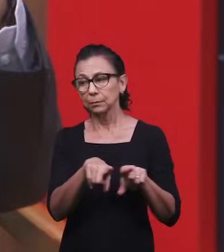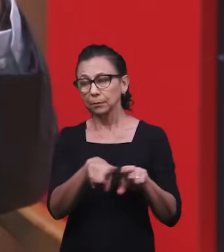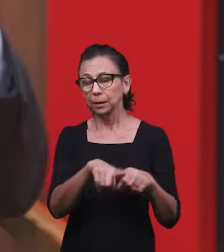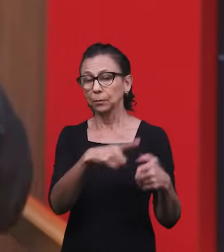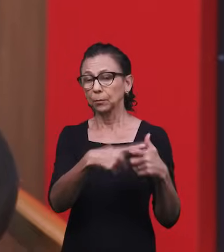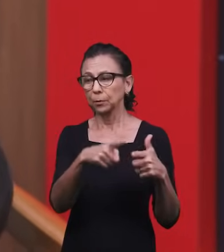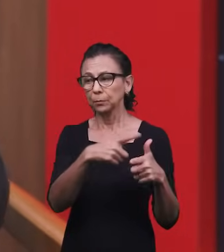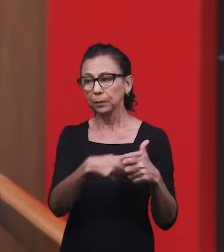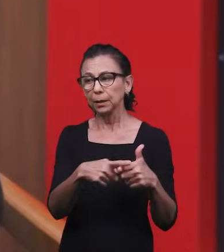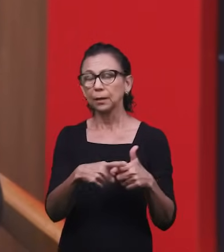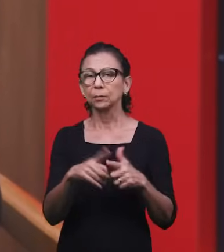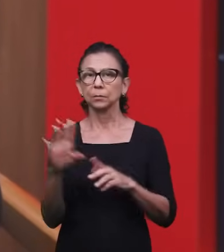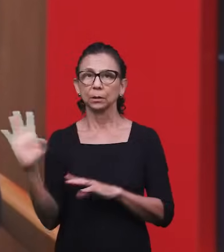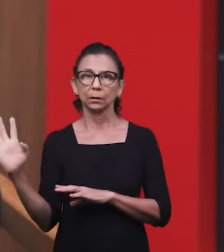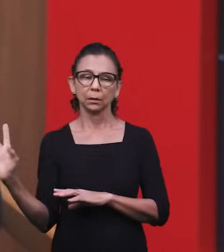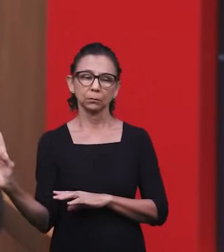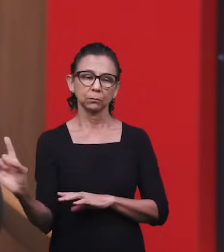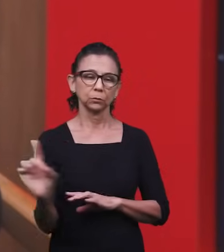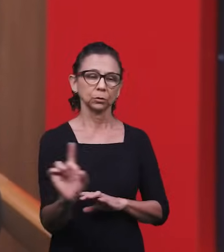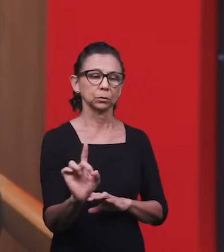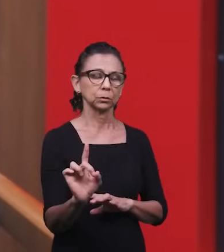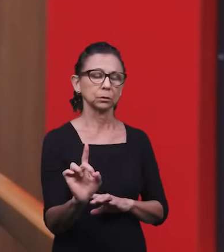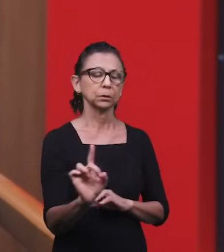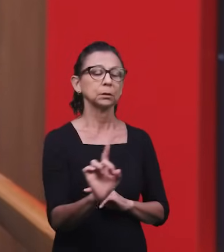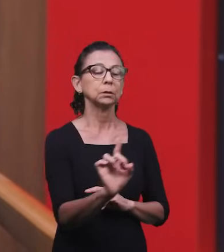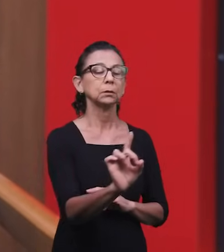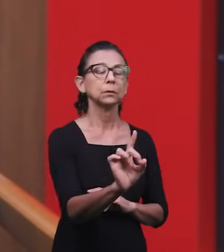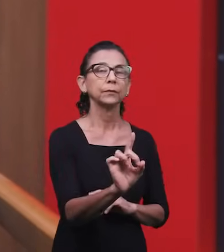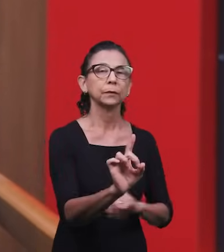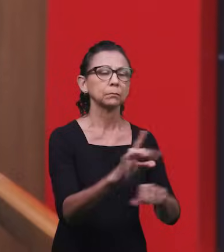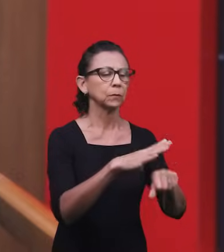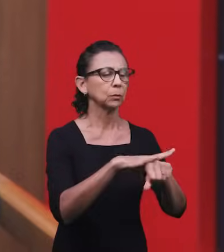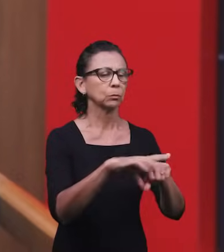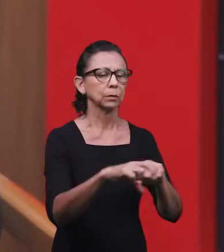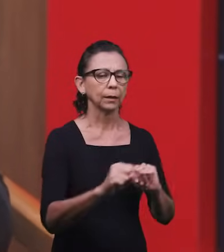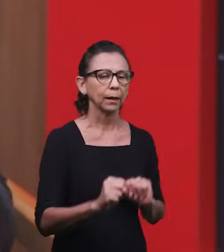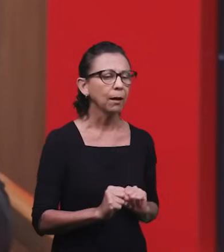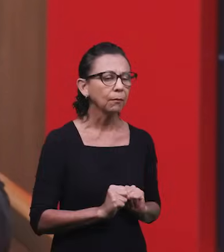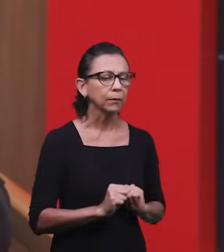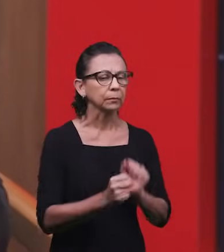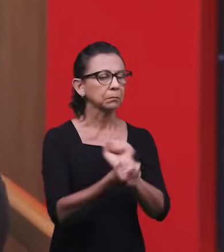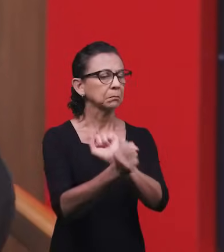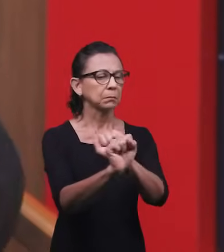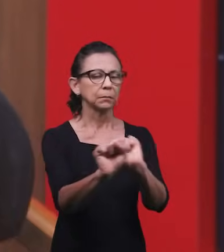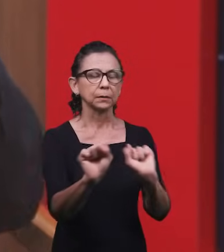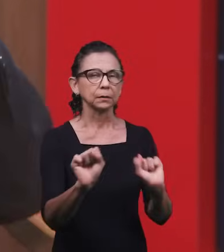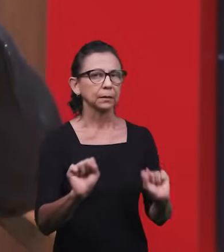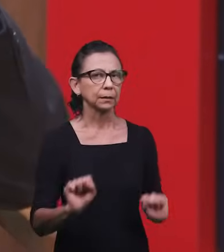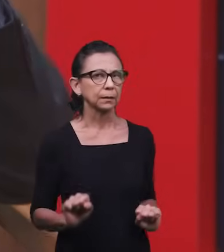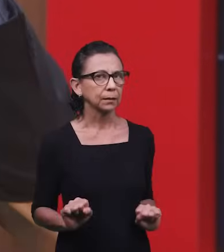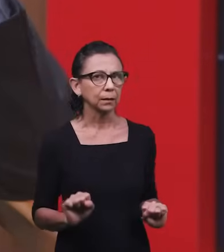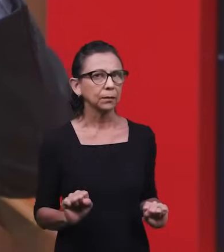Jesus, enquanto homem, servo, ia lá e dava a resposta,